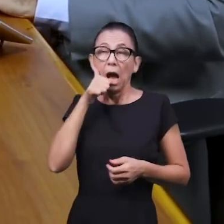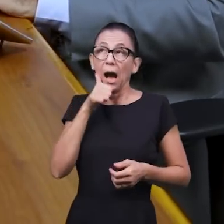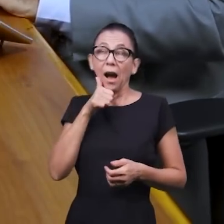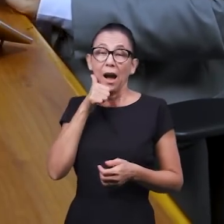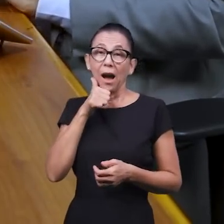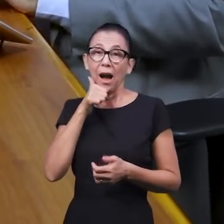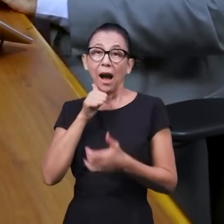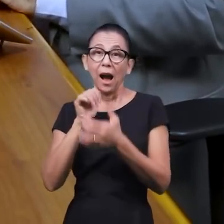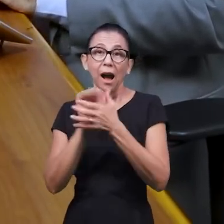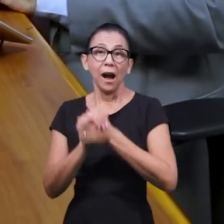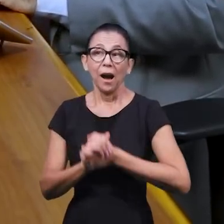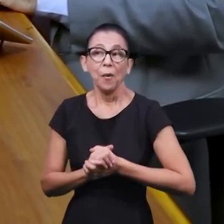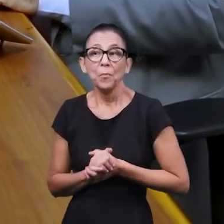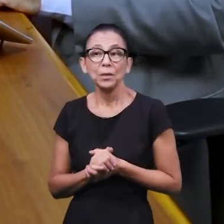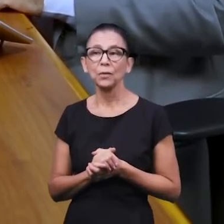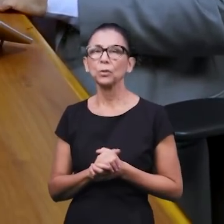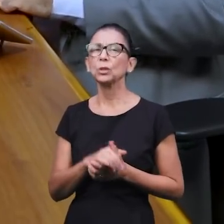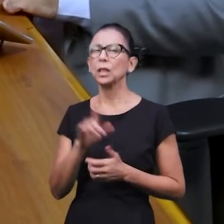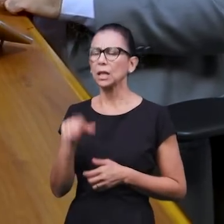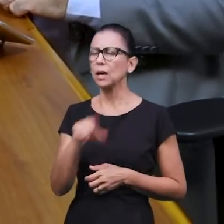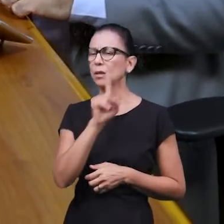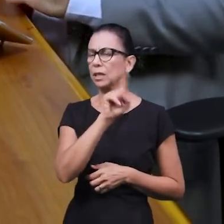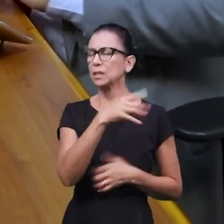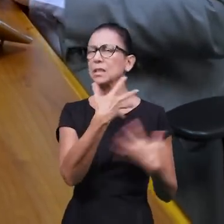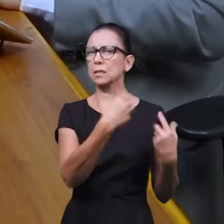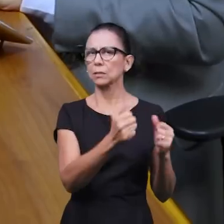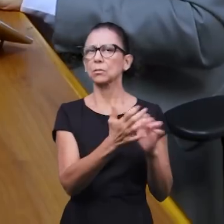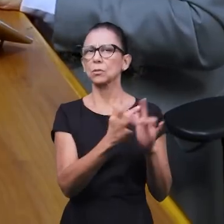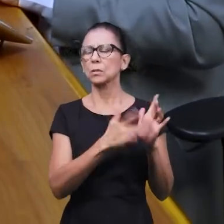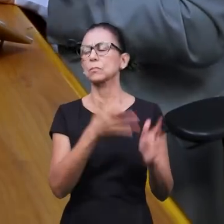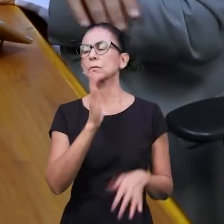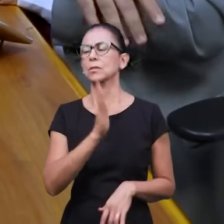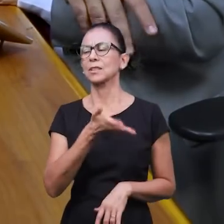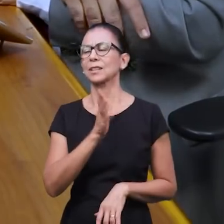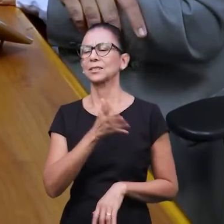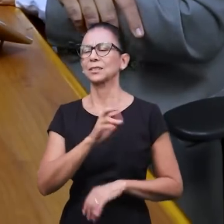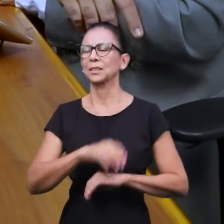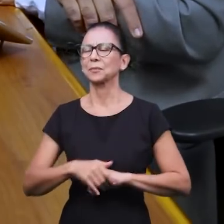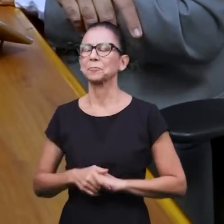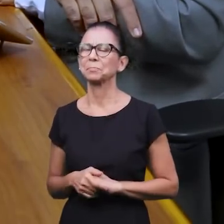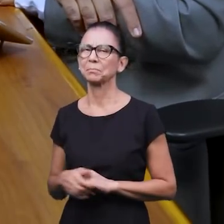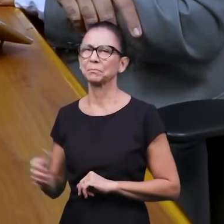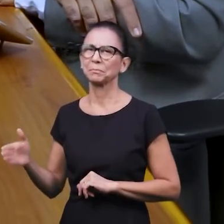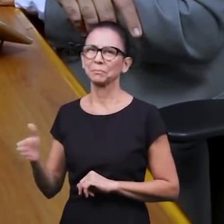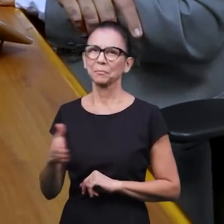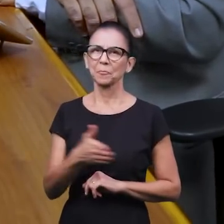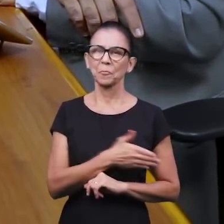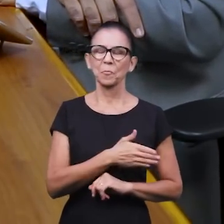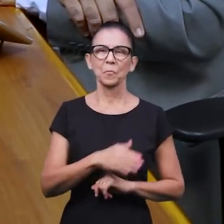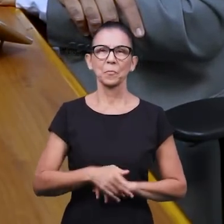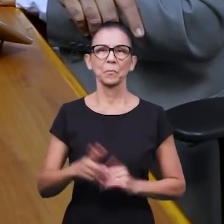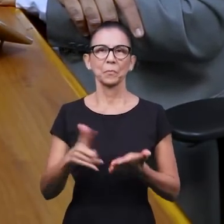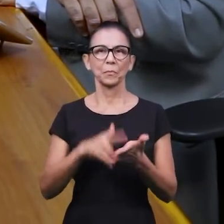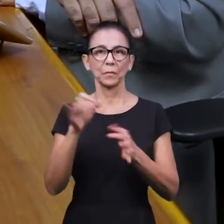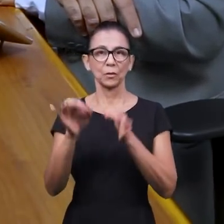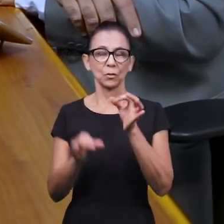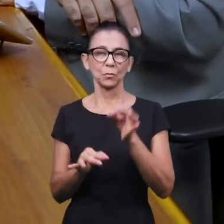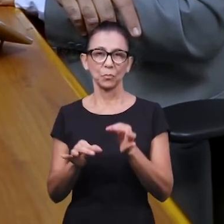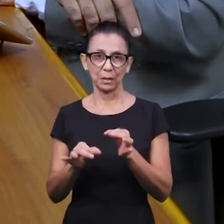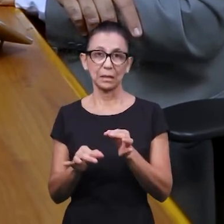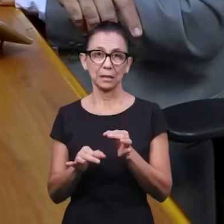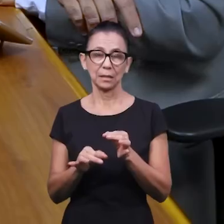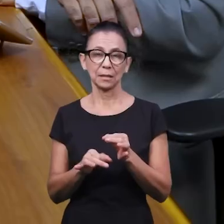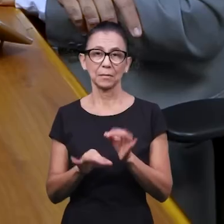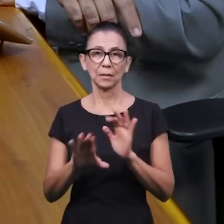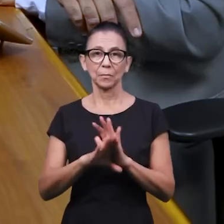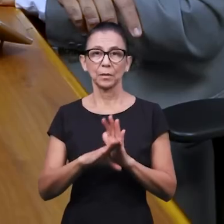infarto, mas tudo bem. Tem uns que é na dor. Agora, isso aí é bom, depois vamos ler em 1 Samuel, em Juízes 13, 8 e 9,